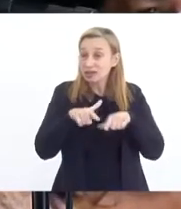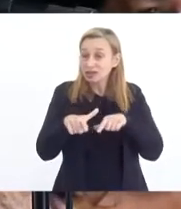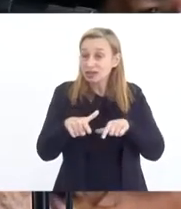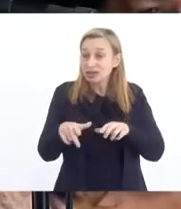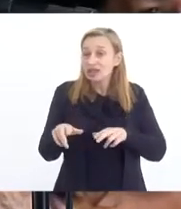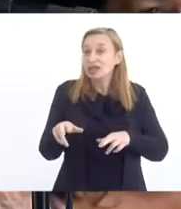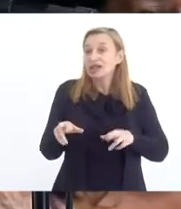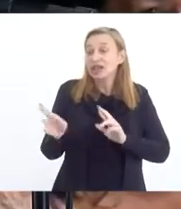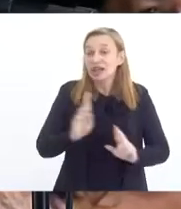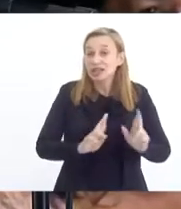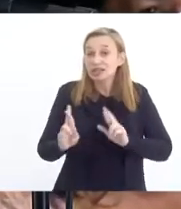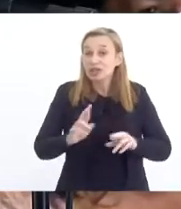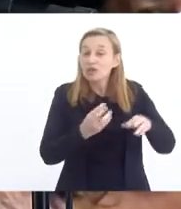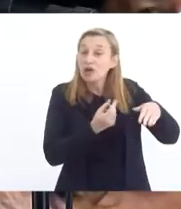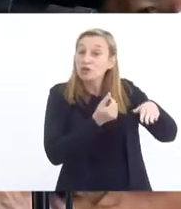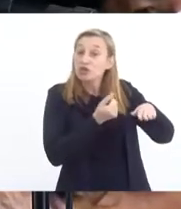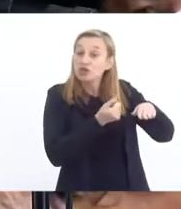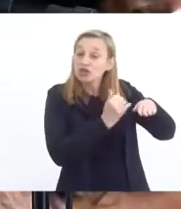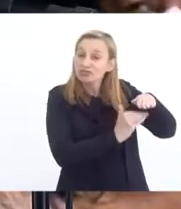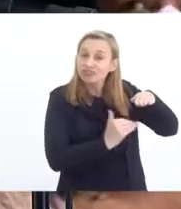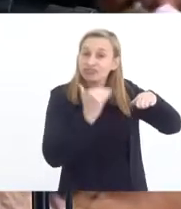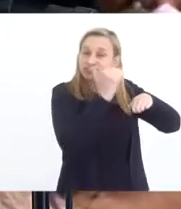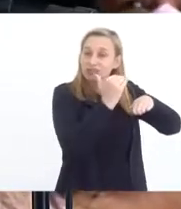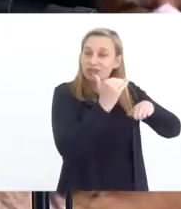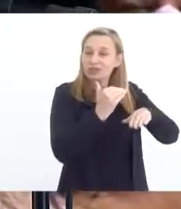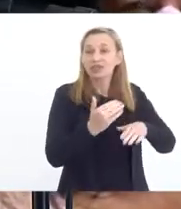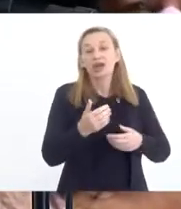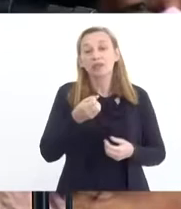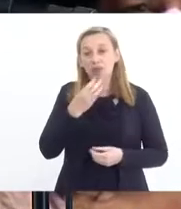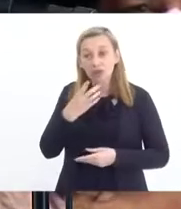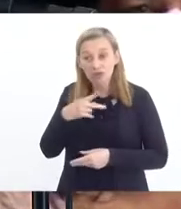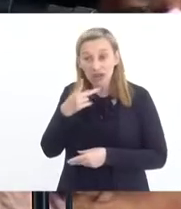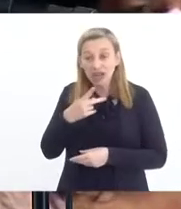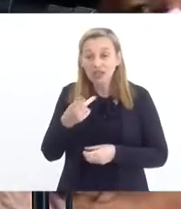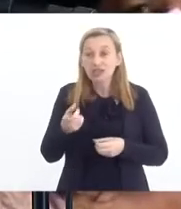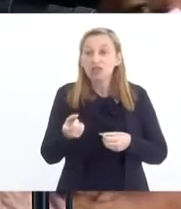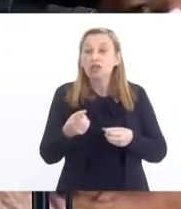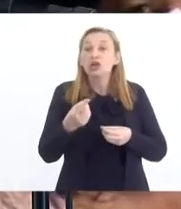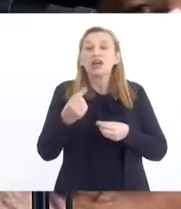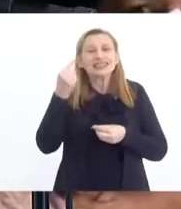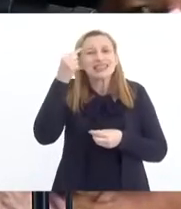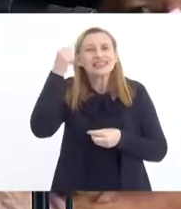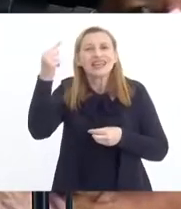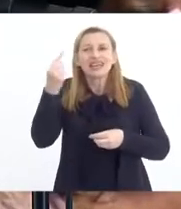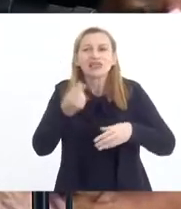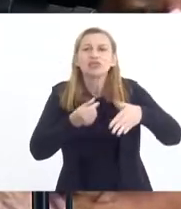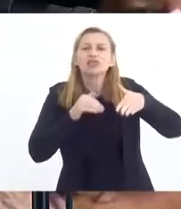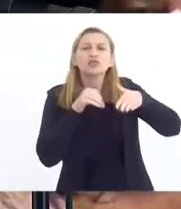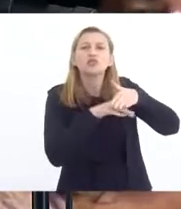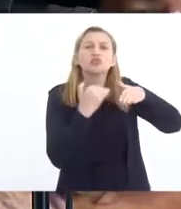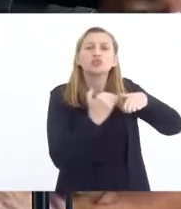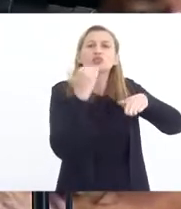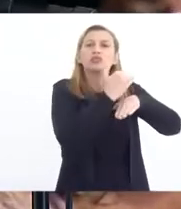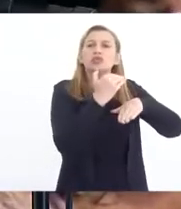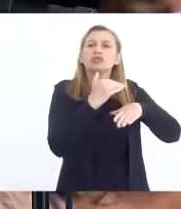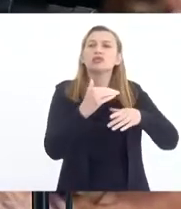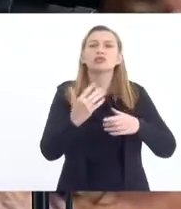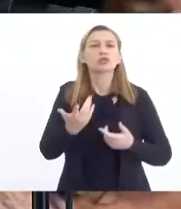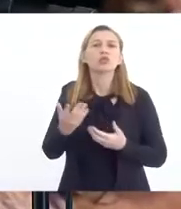Fundo Soberano. Primeiro, é bom a gente resgatar de onde vem essa ideia de Fundo Soberano. O Fundo